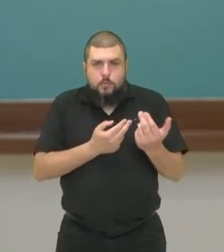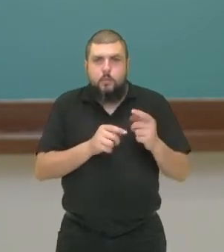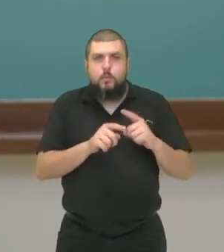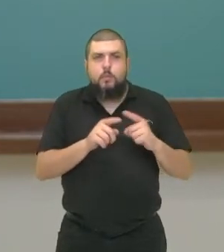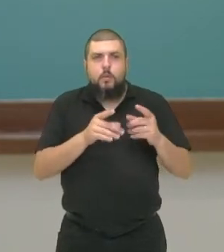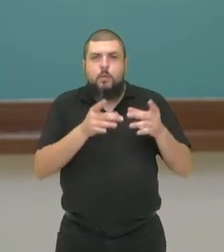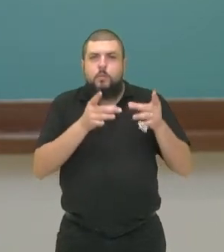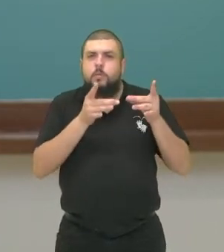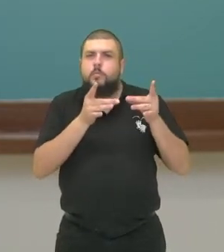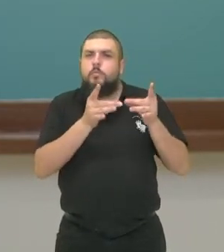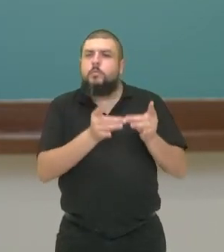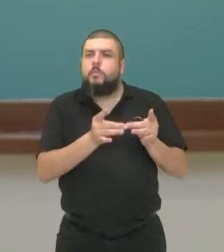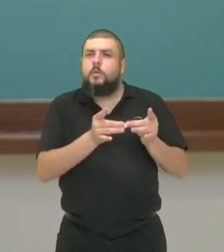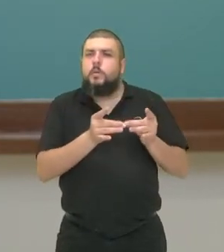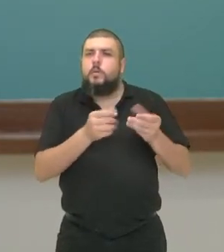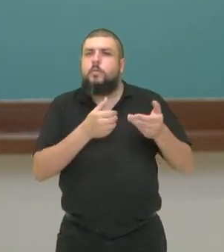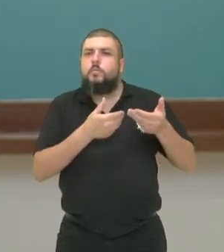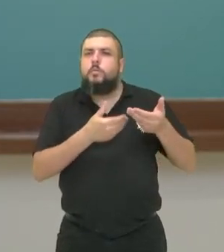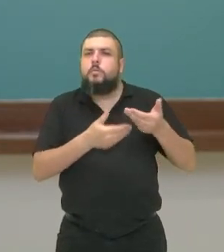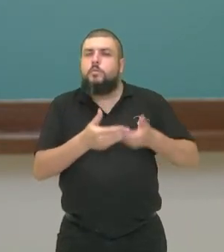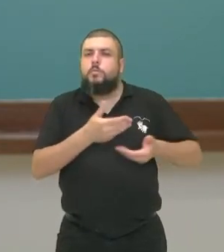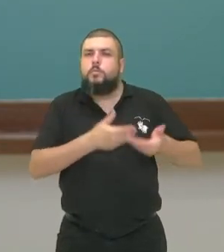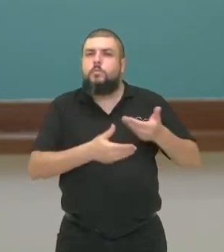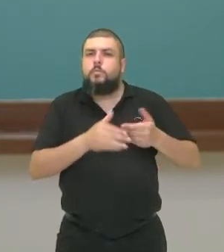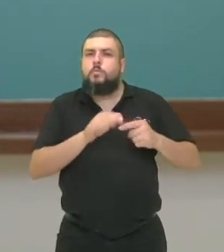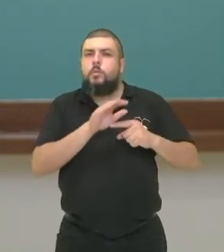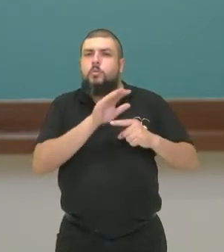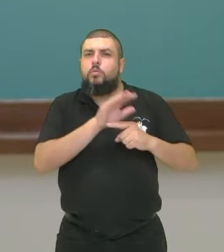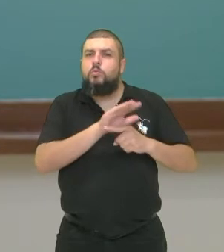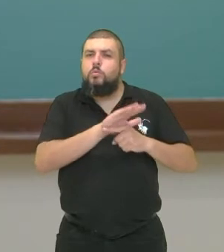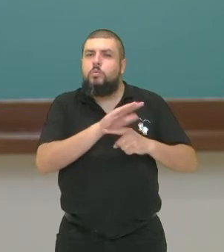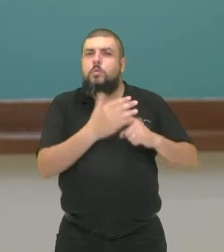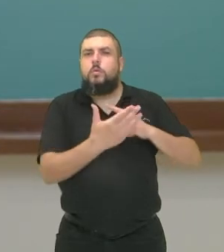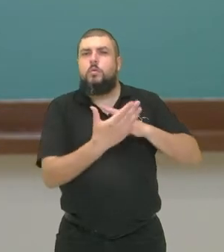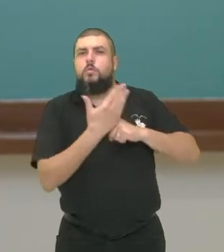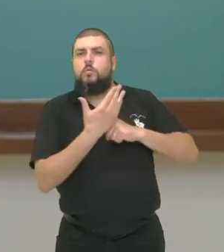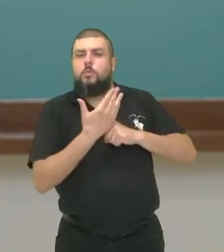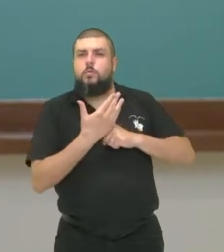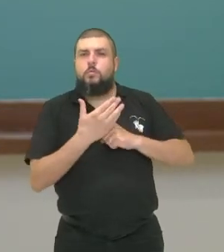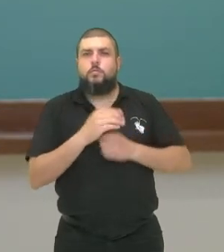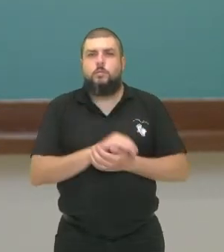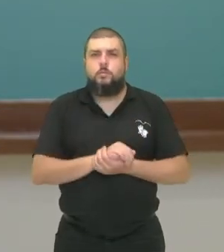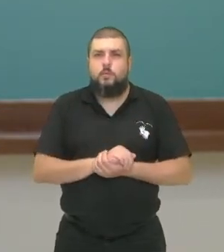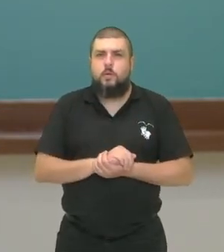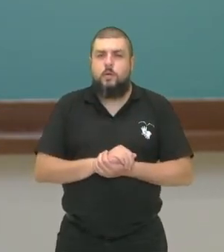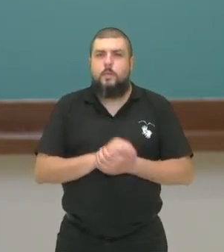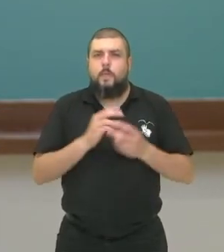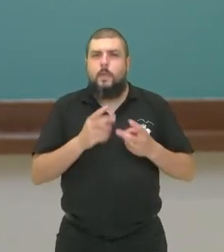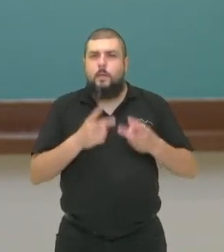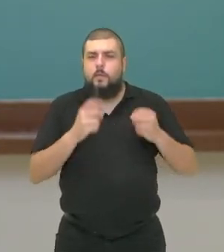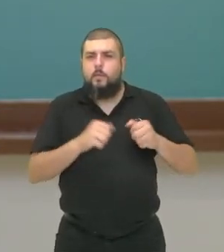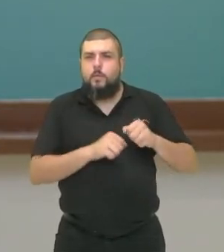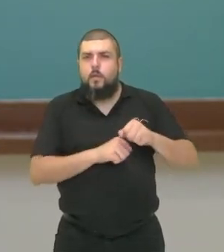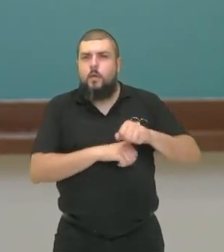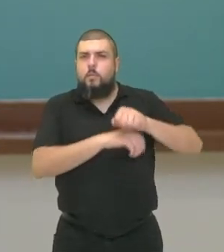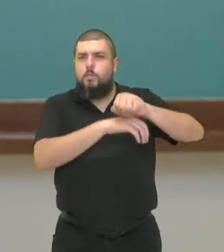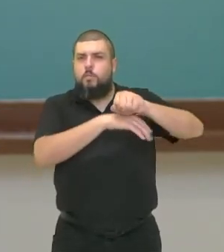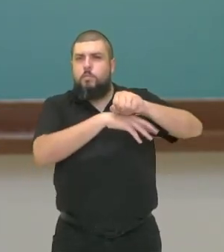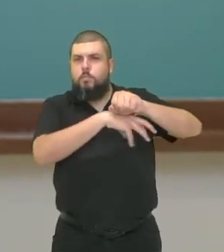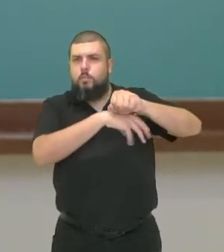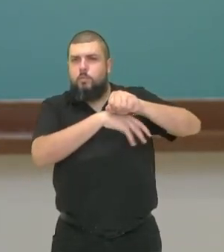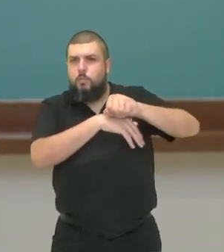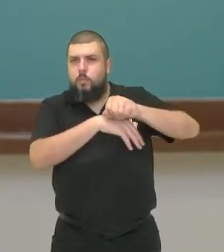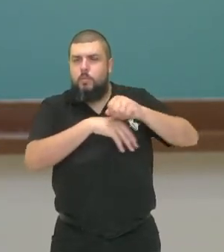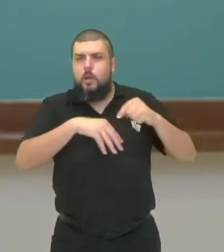unidos, interagem de forma mútua, de maneira vantajosa. Aqui nos tentáculos da caravela tem vários pólipos,